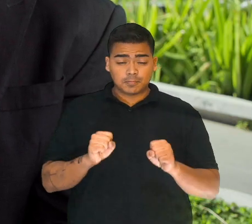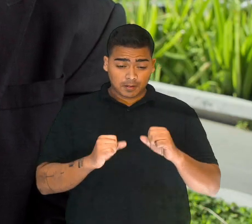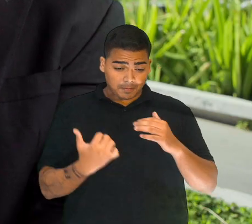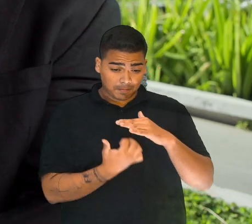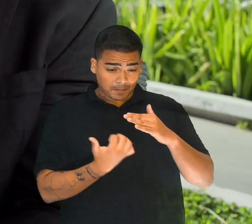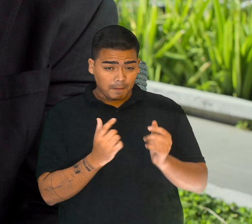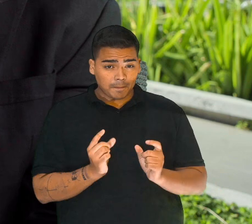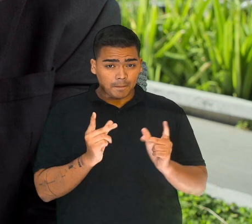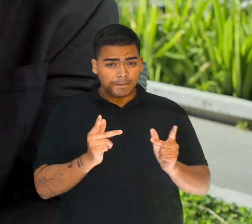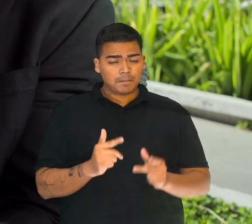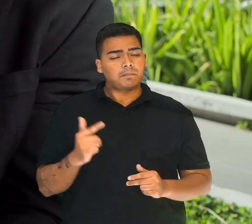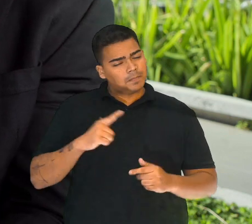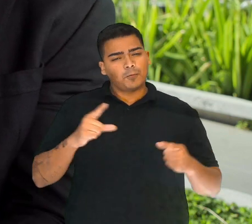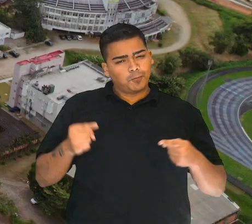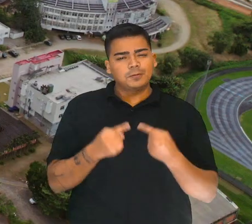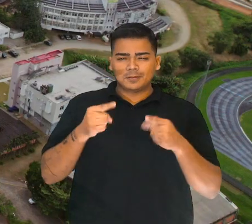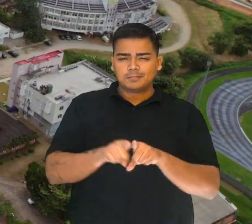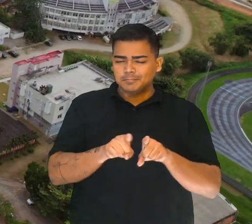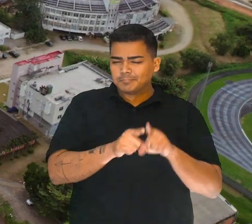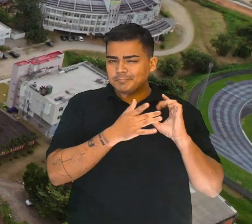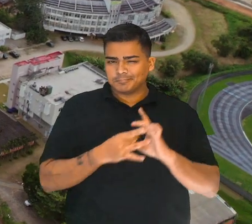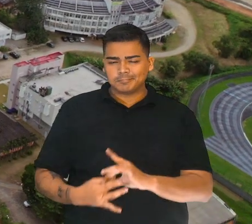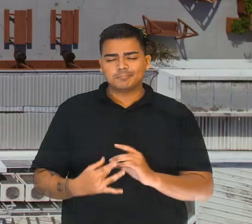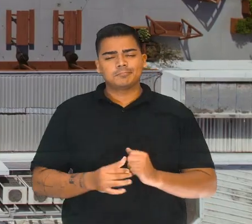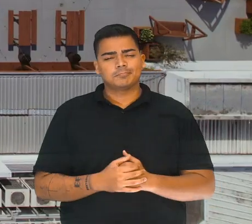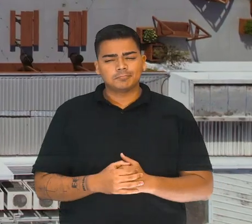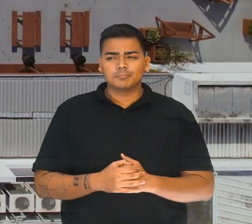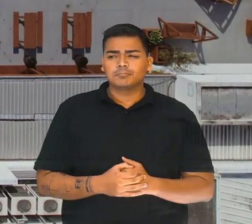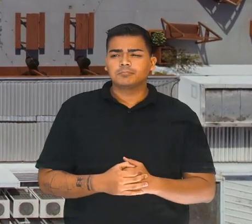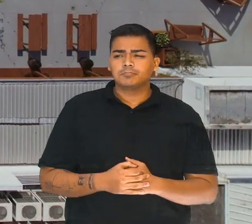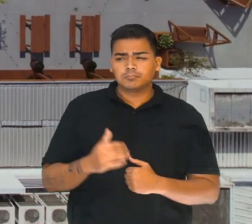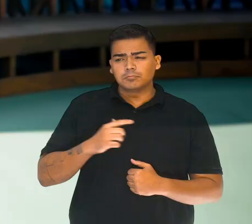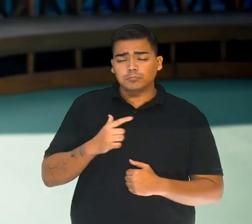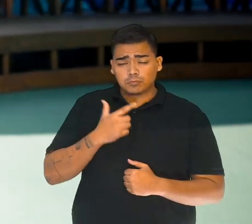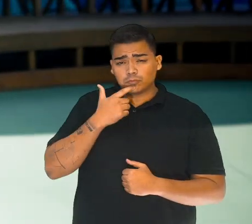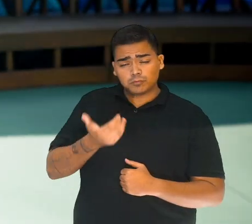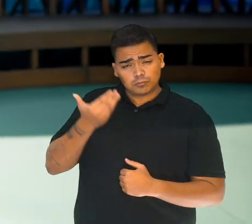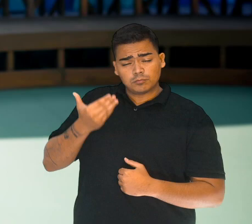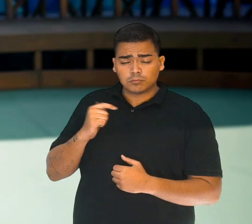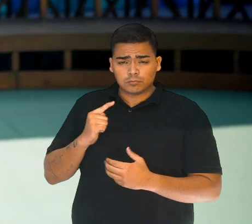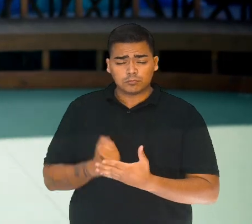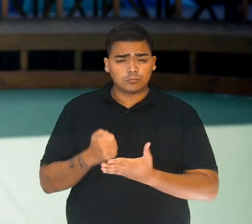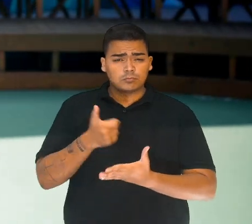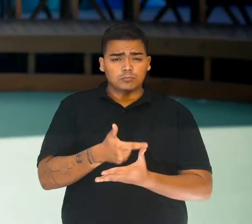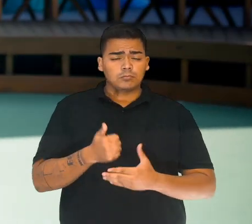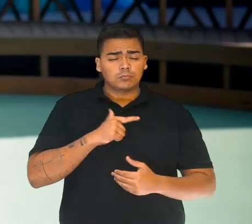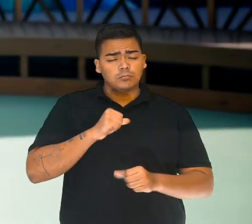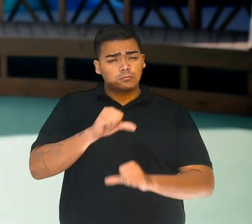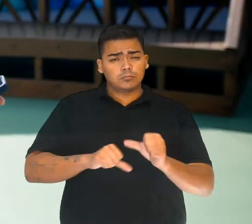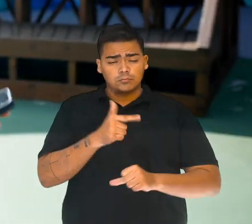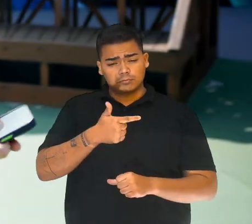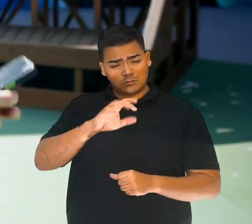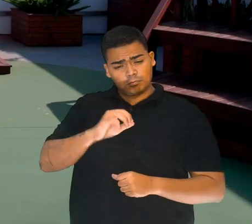que vender a empresa faz parte do ecossistema. Nós temos o caso da RD Station, mais recente, comprado pela TOTUS, maior